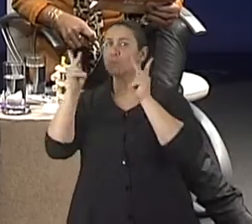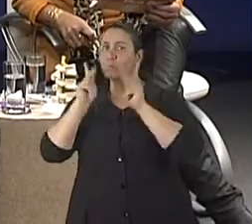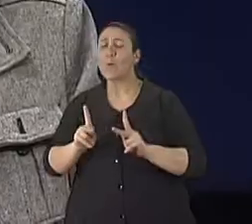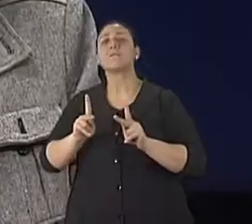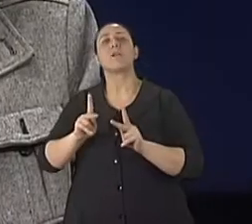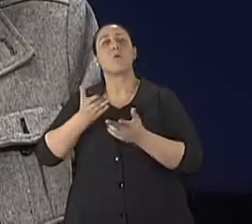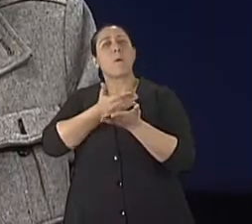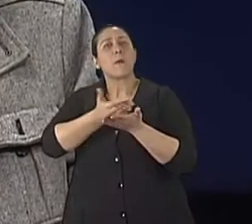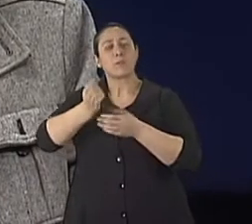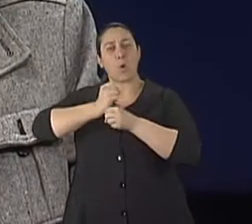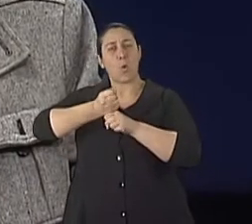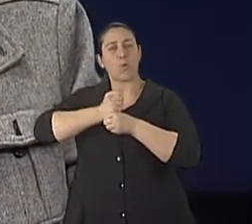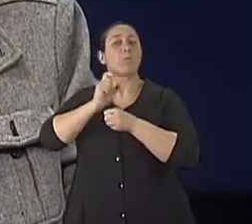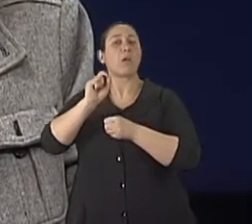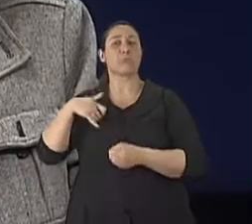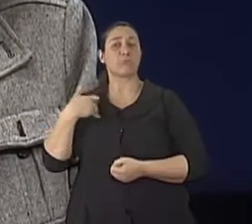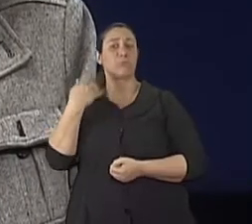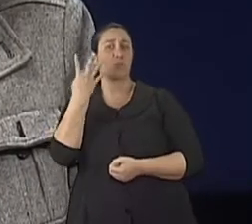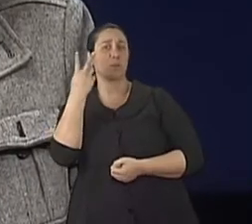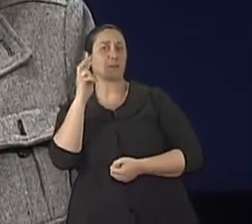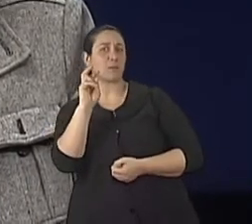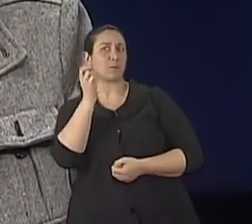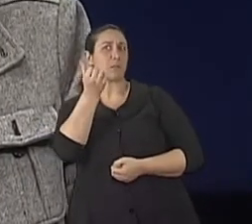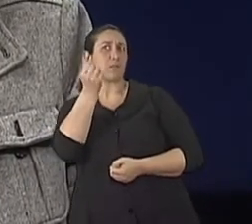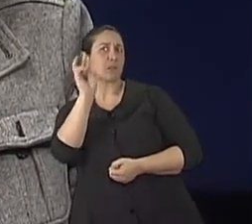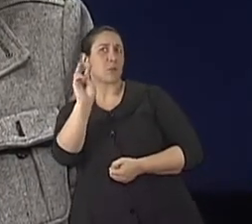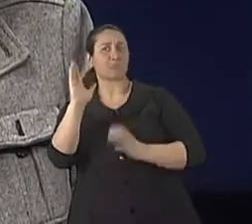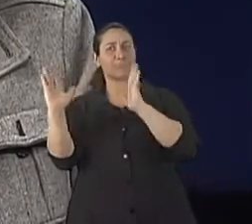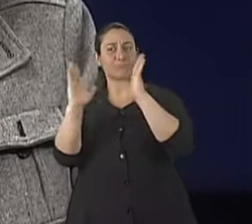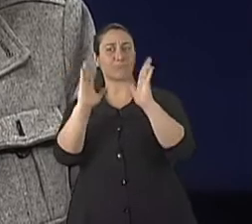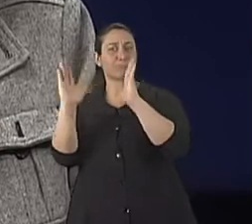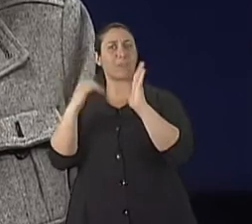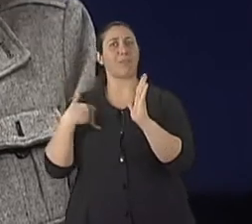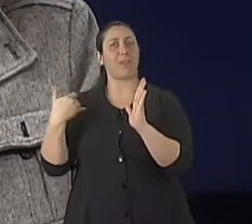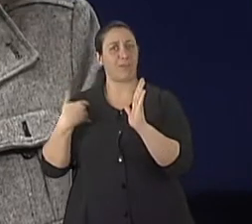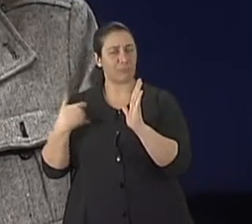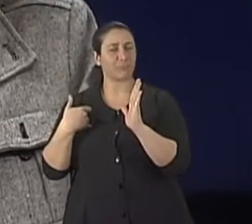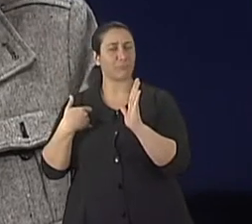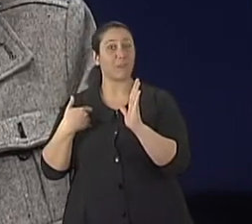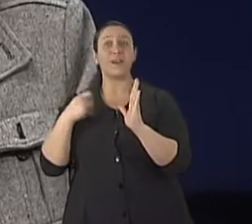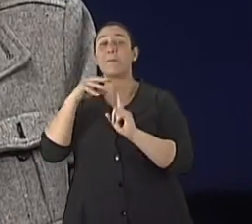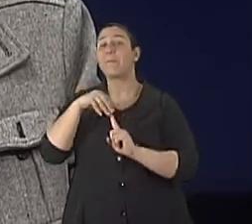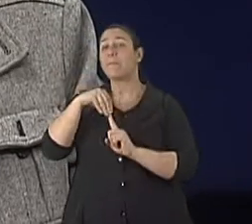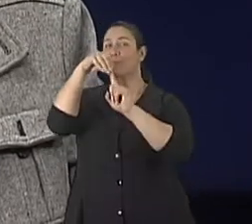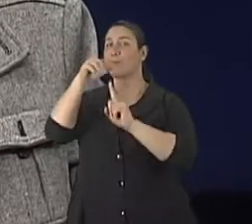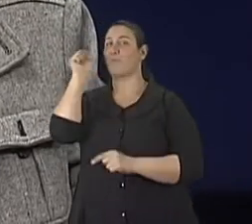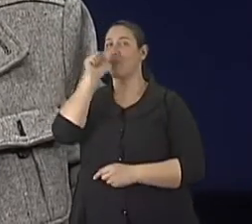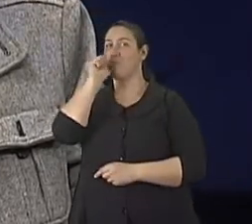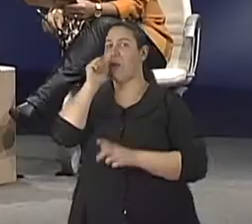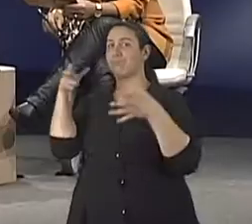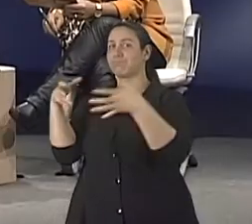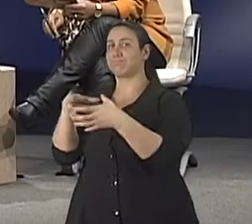iniciado em torno de 45 a 65 anos sendo uma doença também mais prevalente em mulheres é